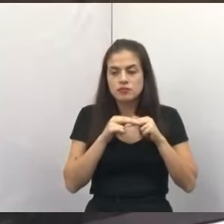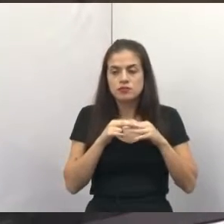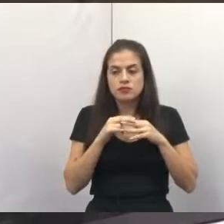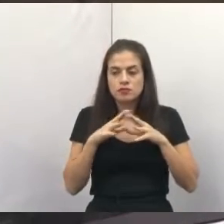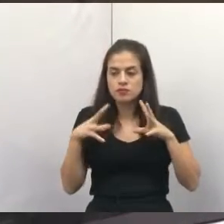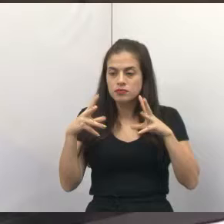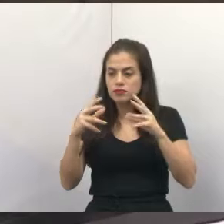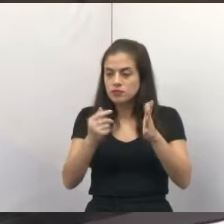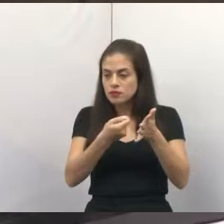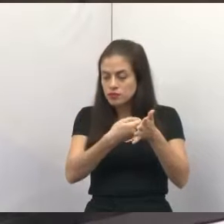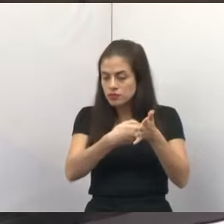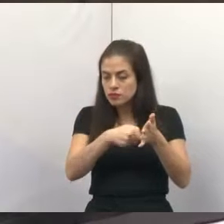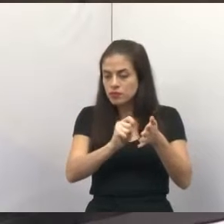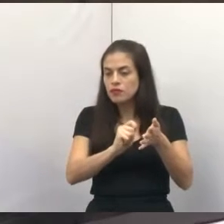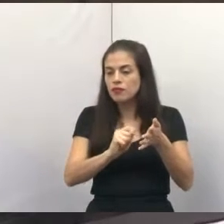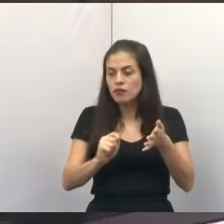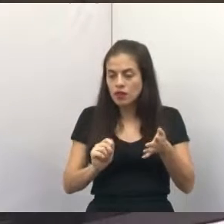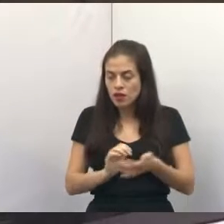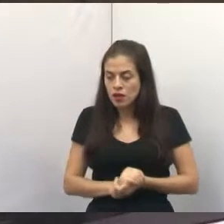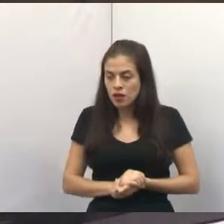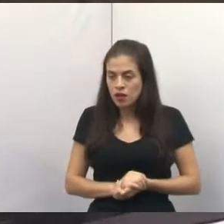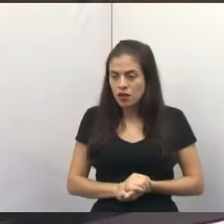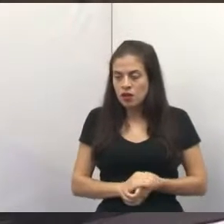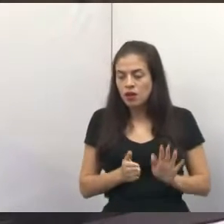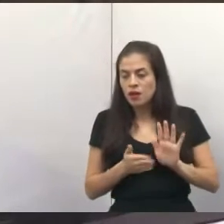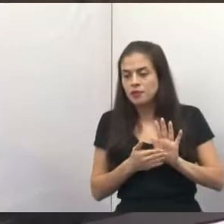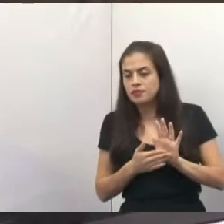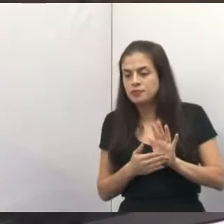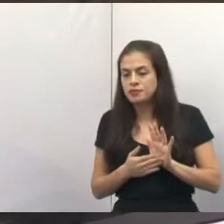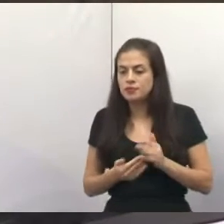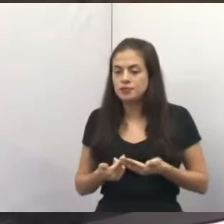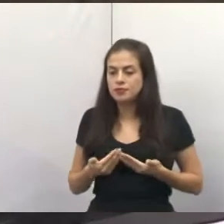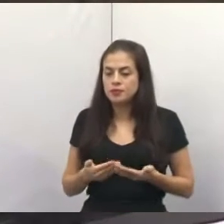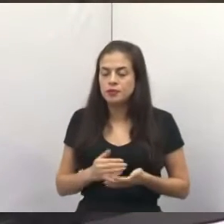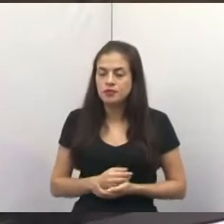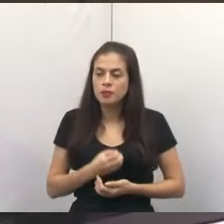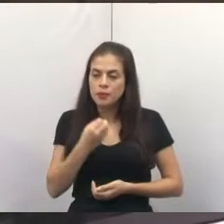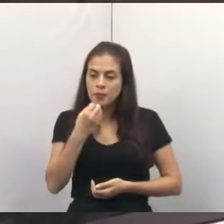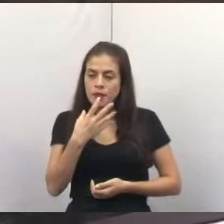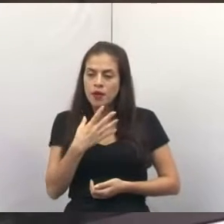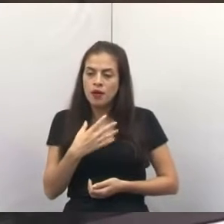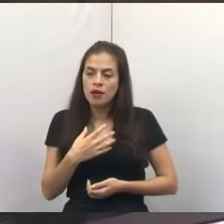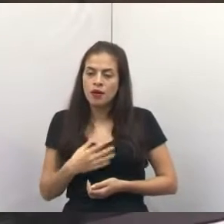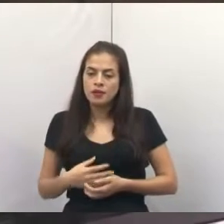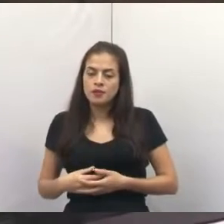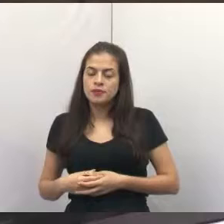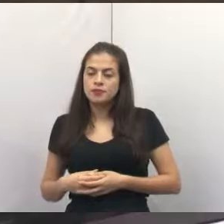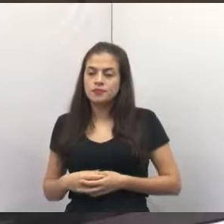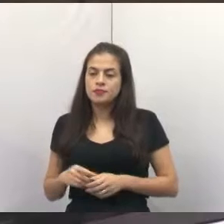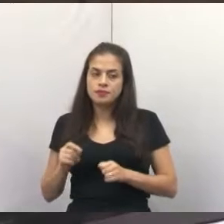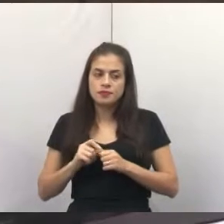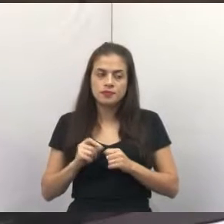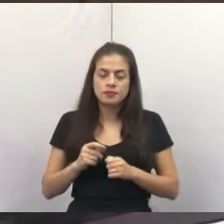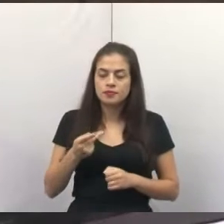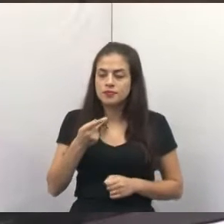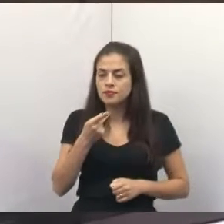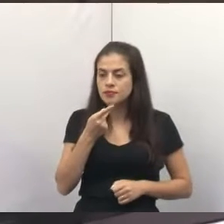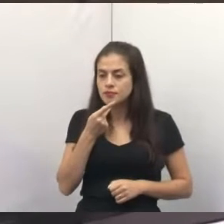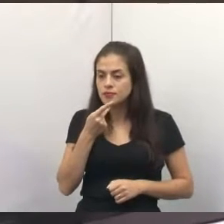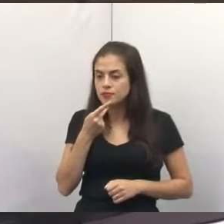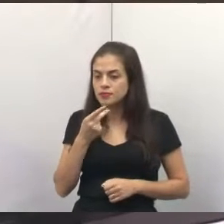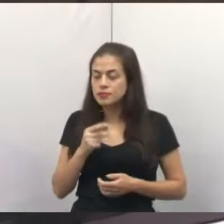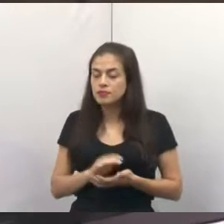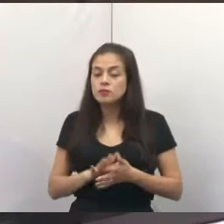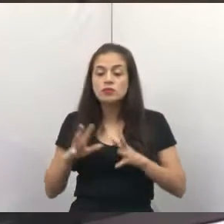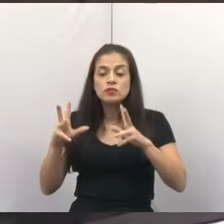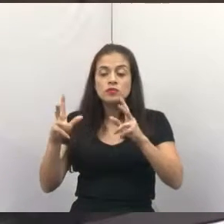assine junto, que é uma propositura boa. Assim nós fizemos com o vereador Hernani na semana passada. Todos os pares assinaram porque a emenda era